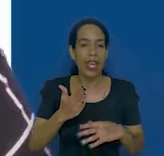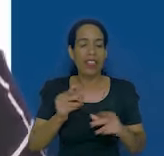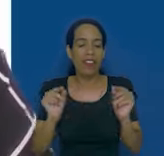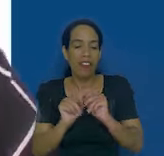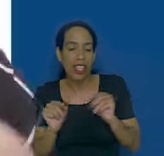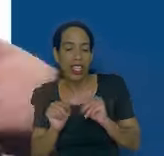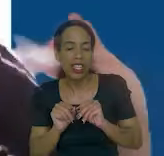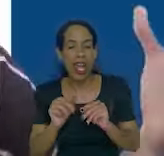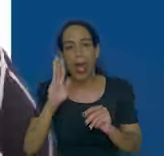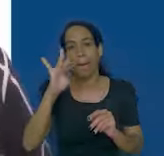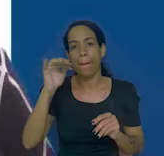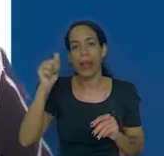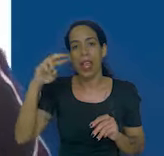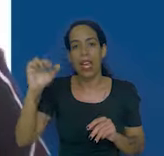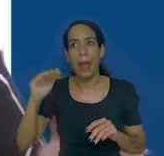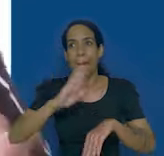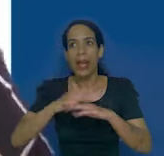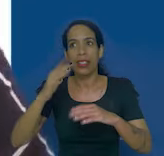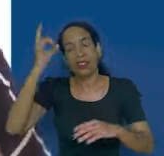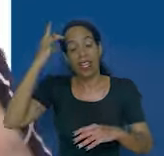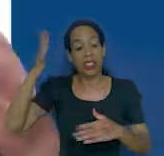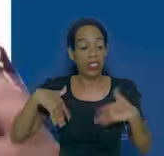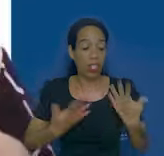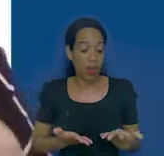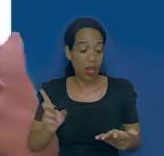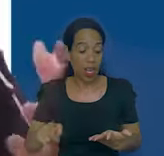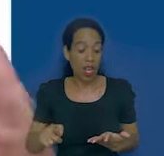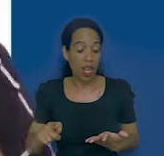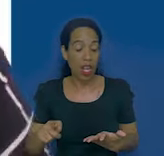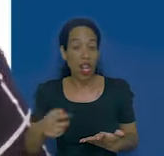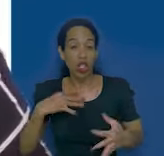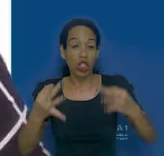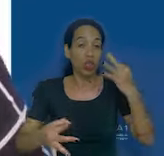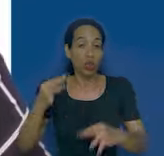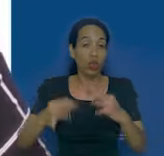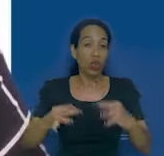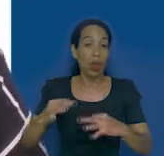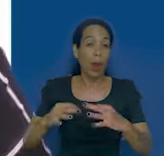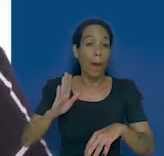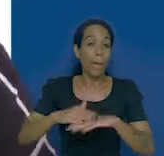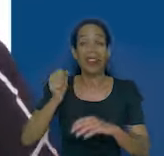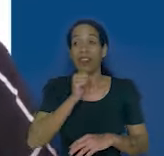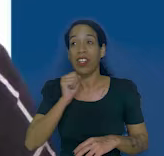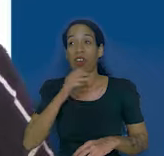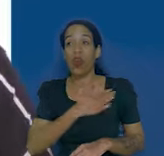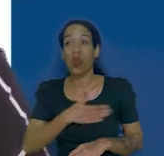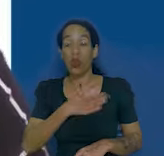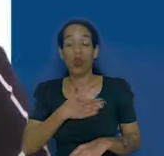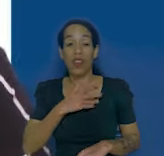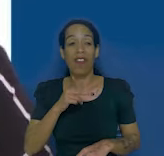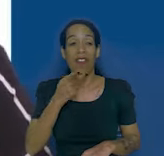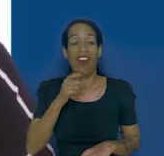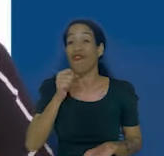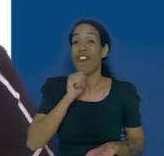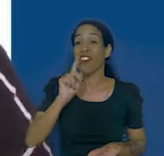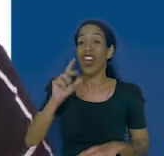que fiz, a Bianca ficou com a parte mais prática. Então, acho que eu que sou uma juíza mais veterana, eu gostei de você ter falado mais veterana, não